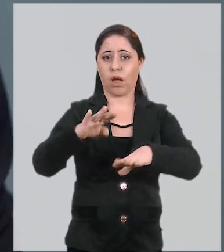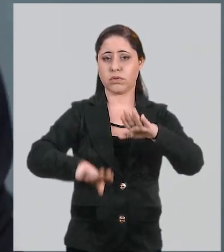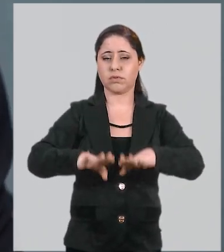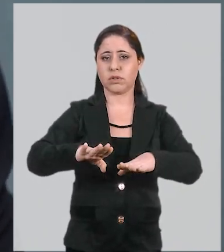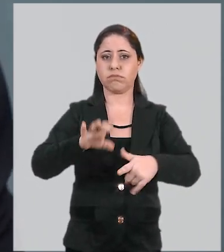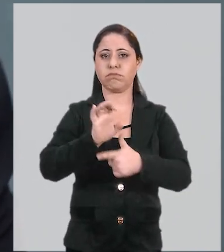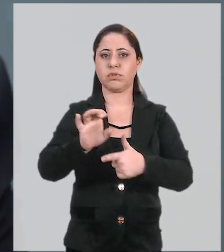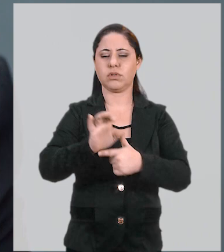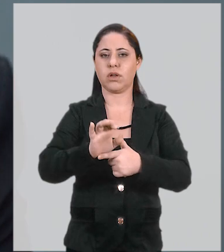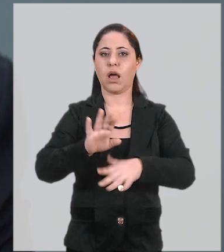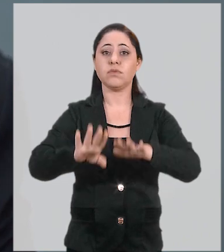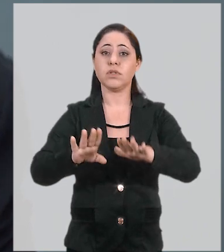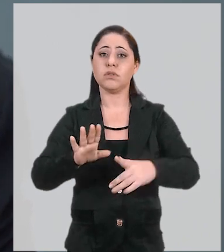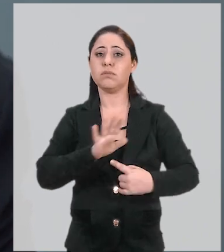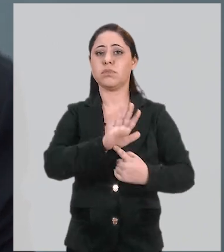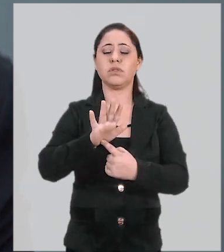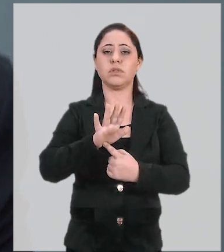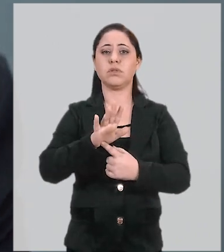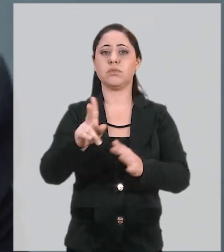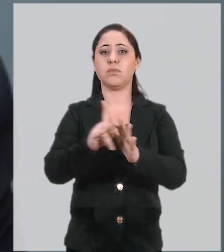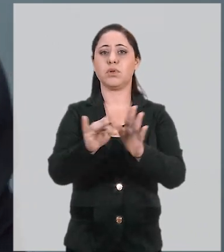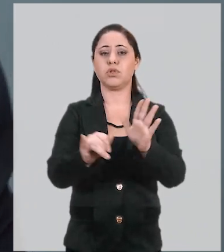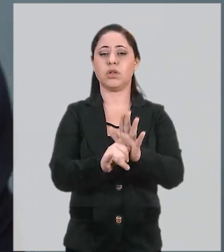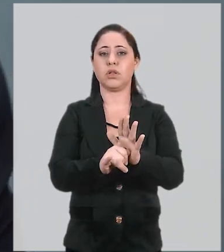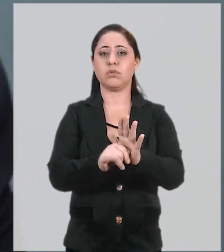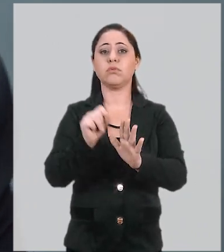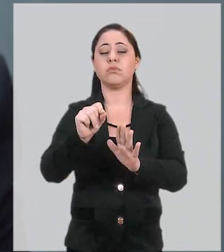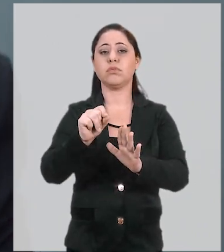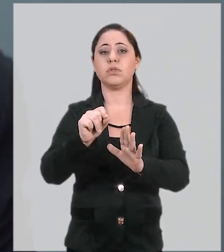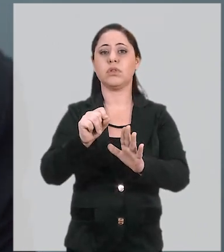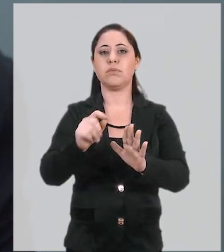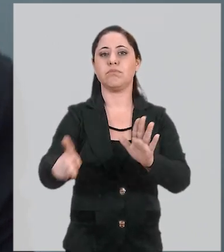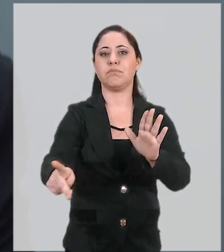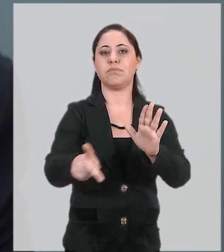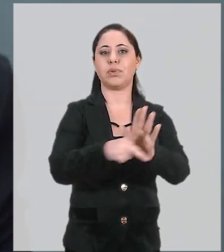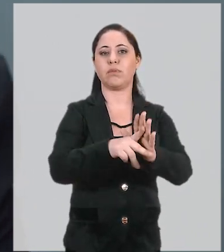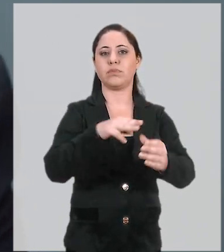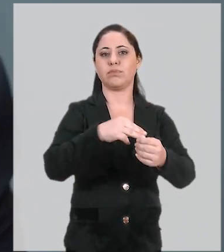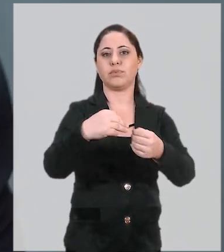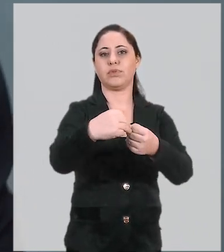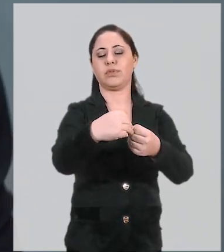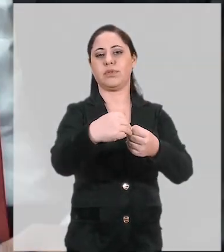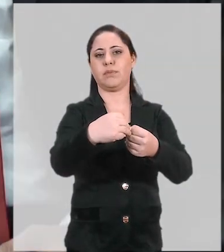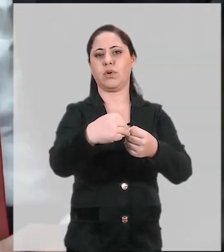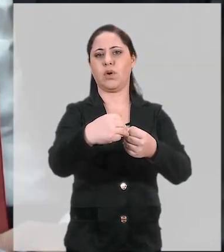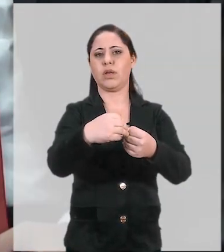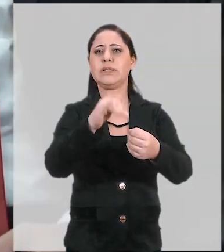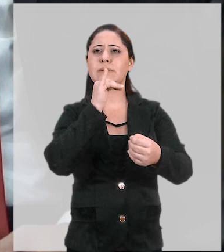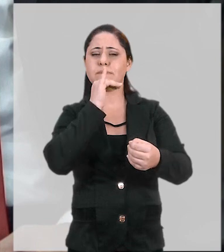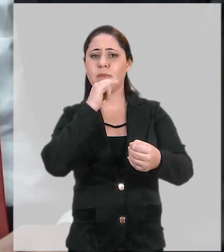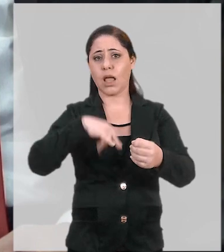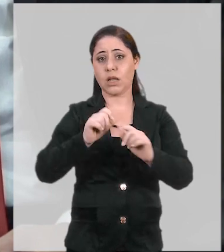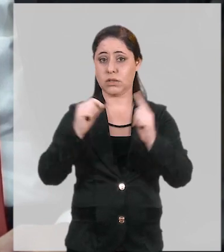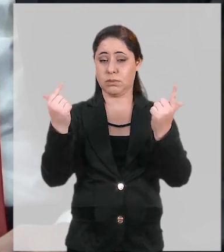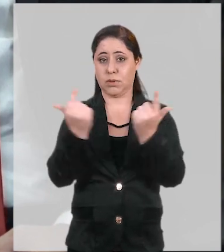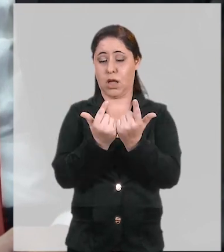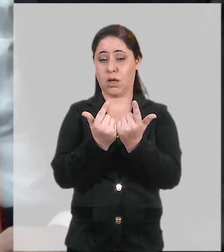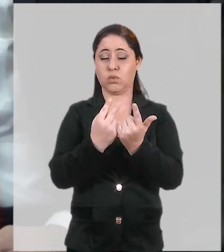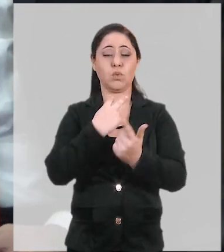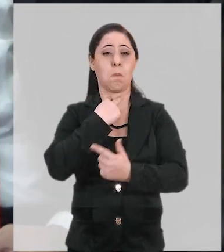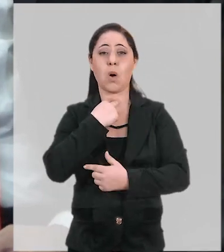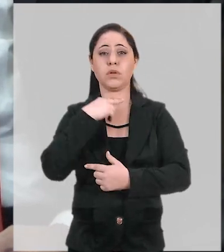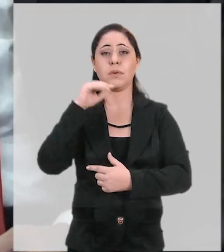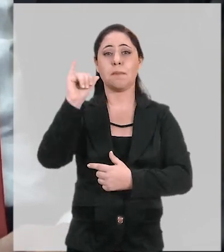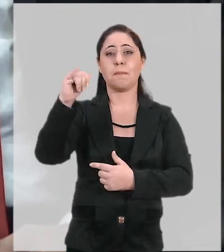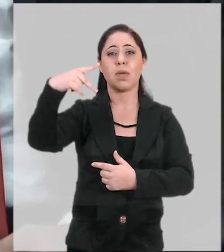vezes se apresenta um projeto que ele é uma atribuição do município, né? Nós podemos aqui na Assembleia legislar sobre IPTU, por exemplo, que é uma